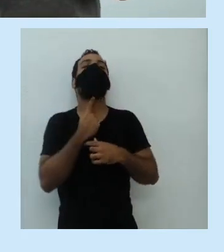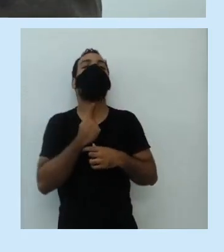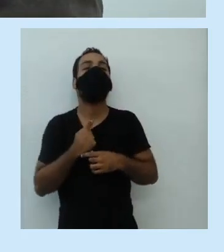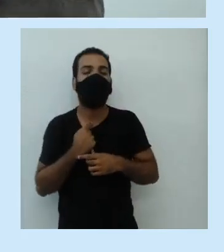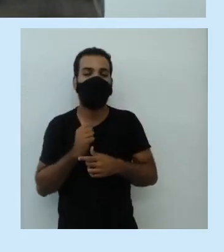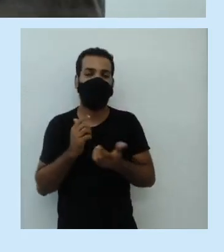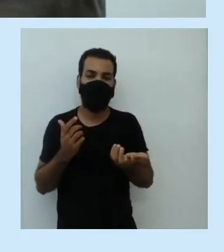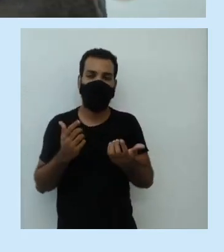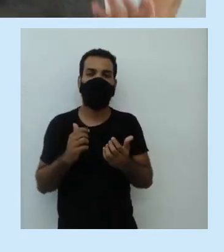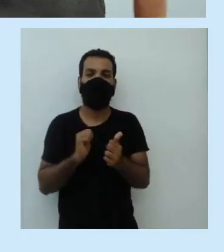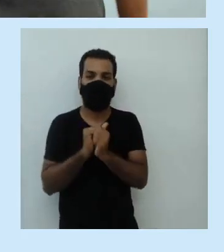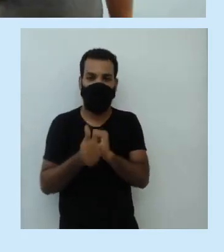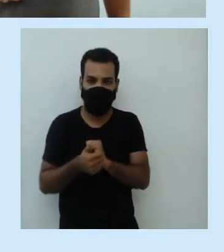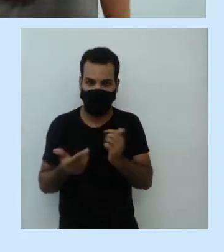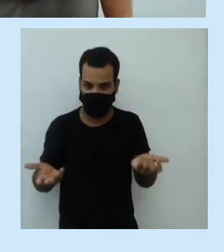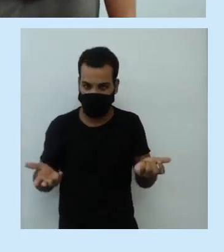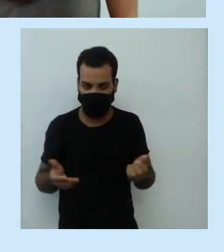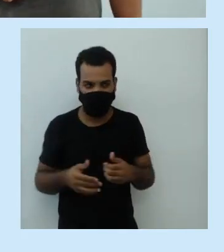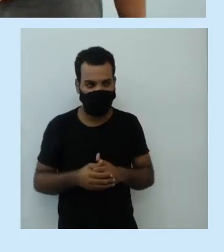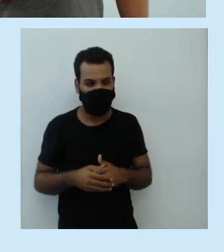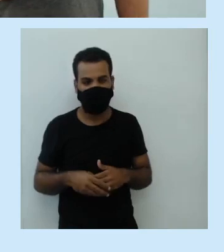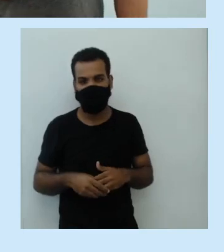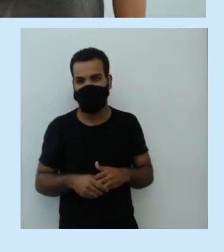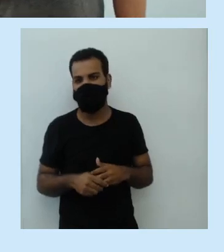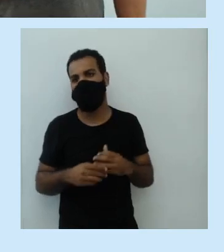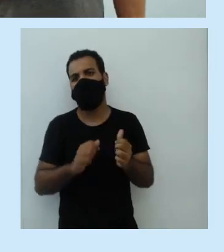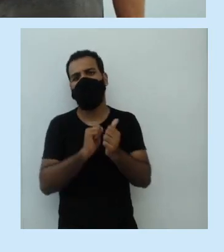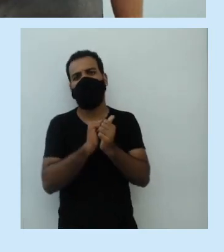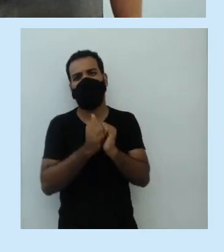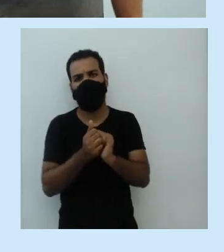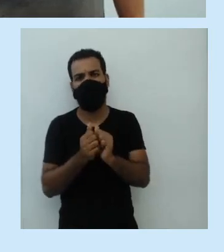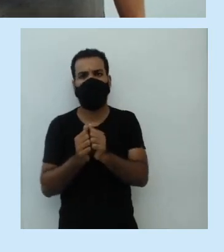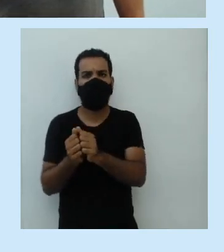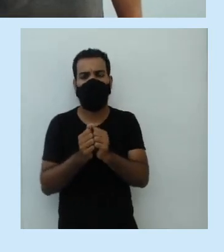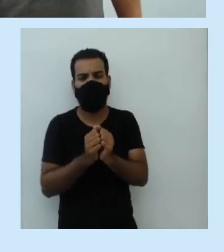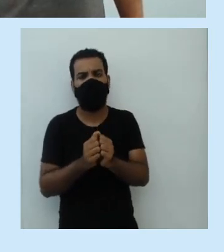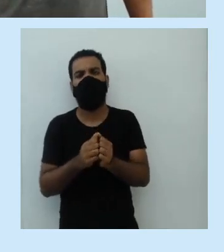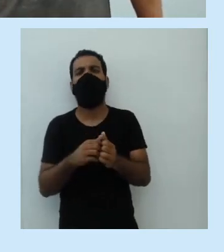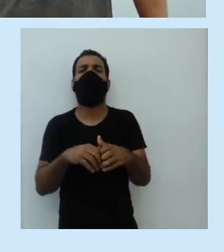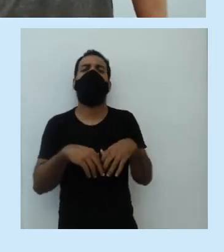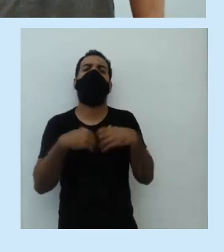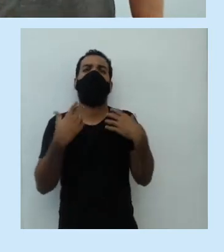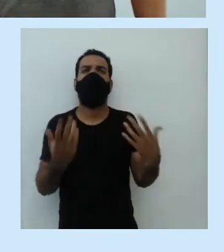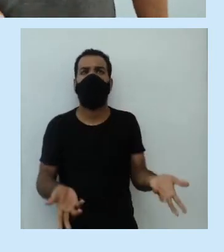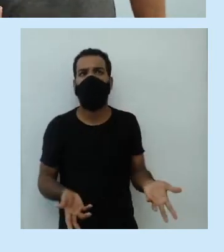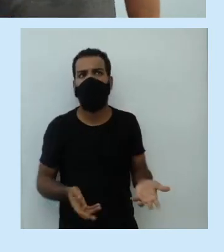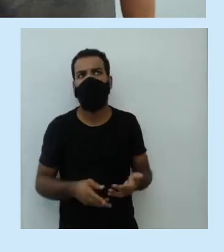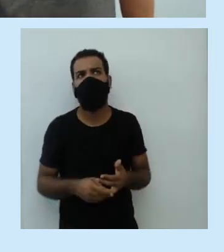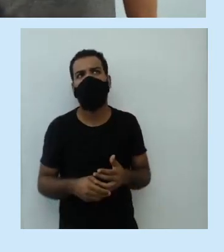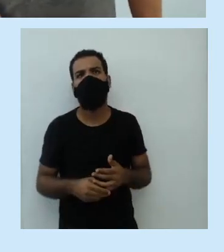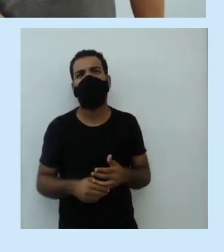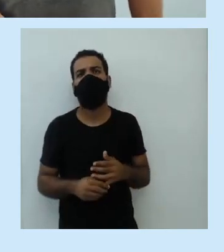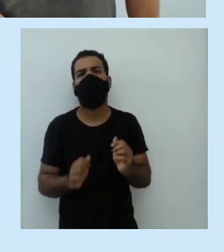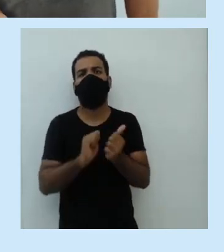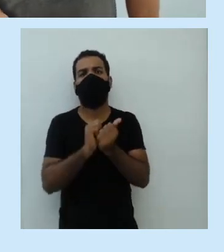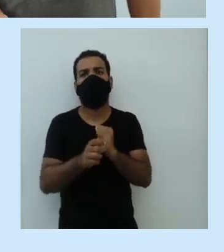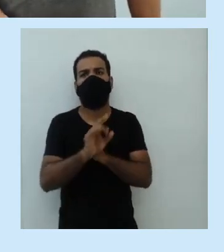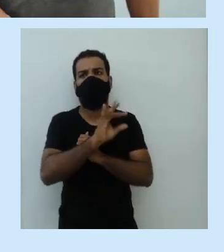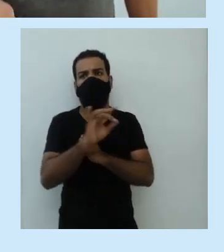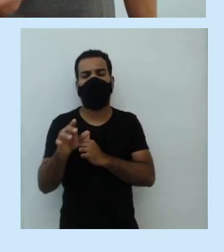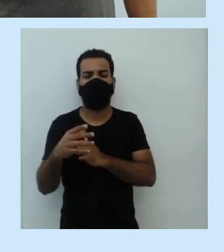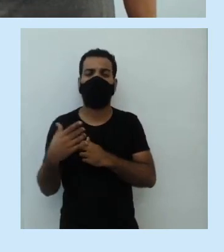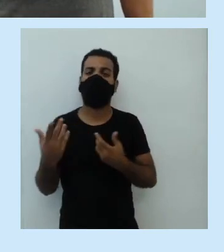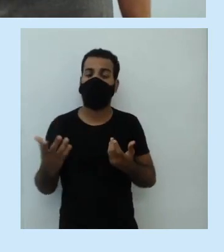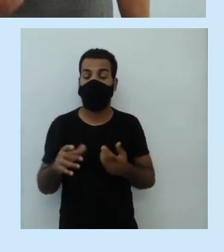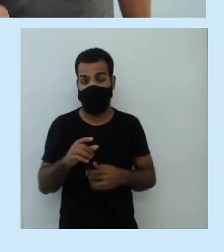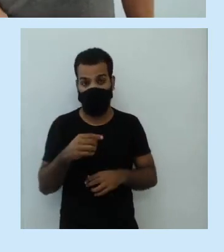modalidade, seja um atleta na área da modalidade esportiva coletiva, ou seja um atleta de esportes individuais.